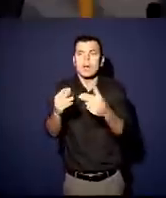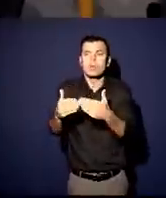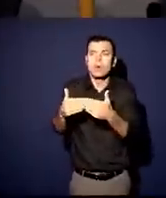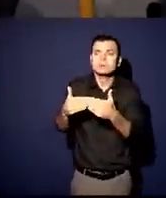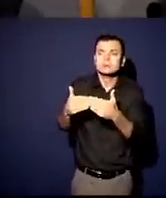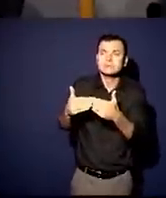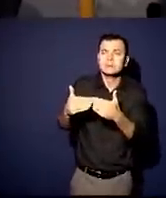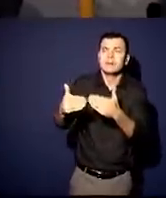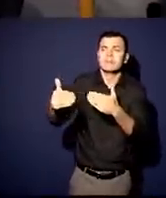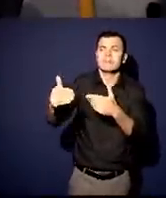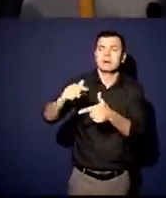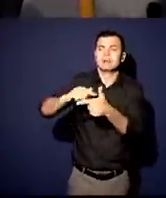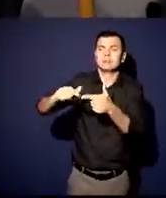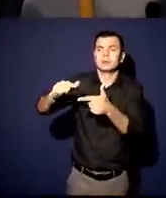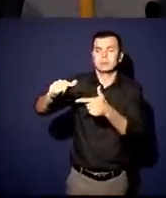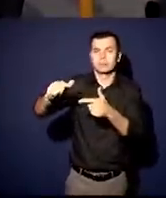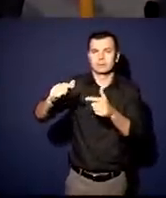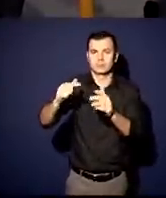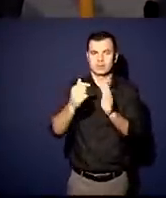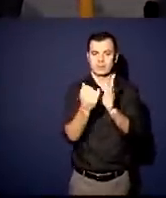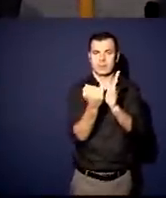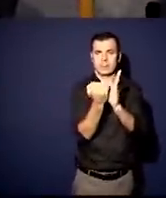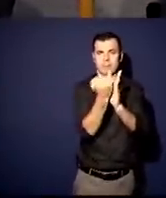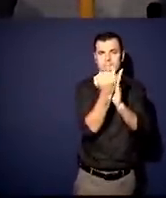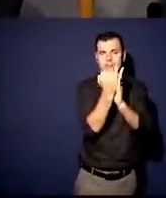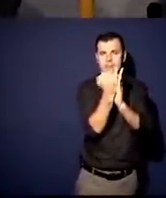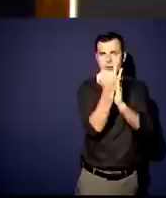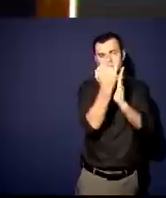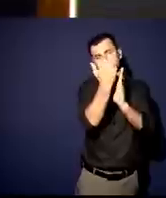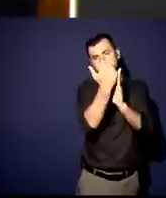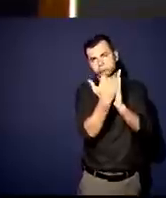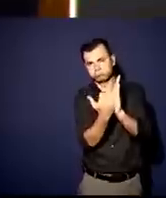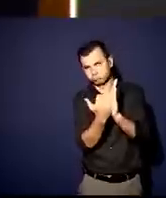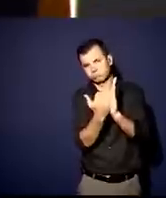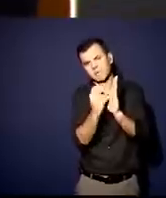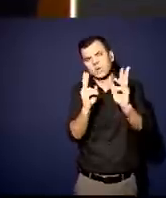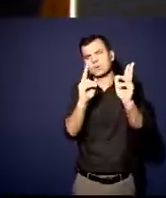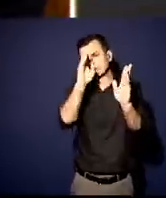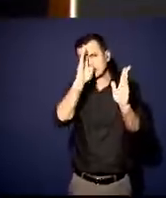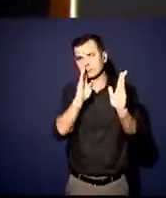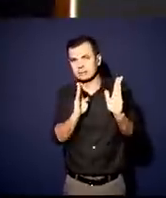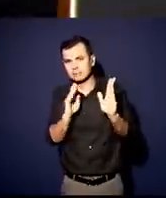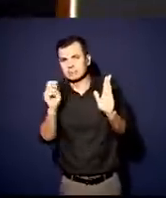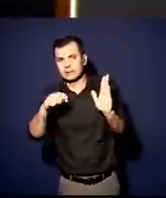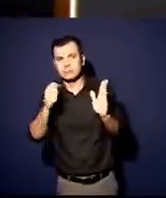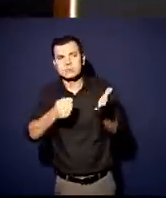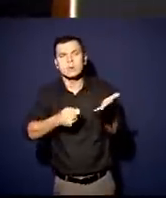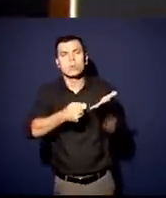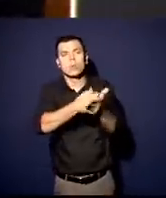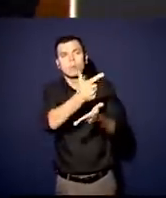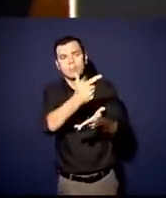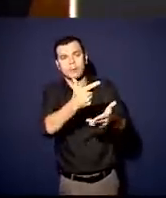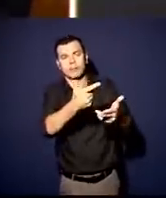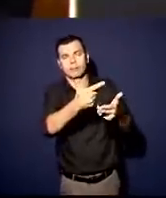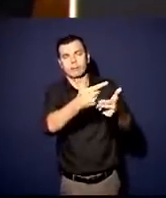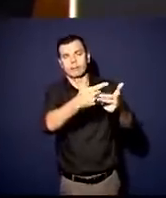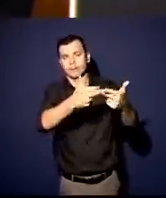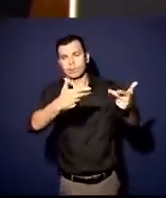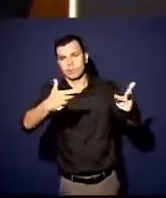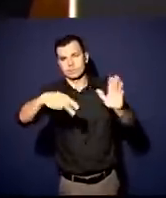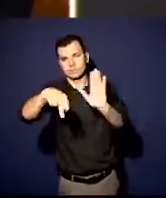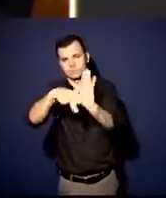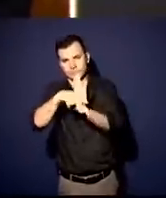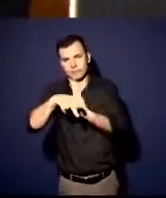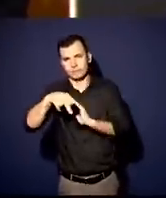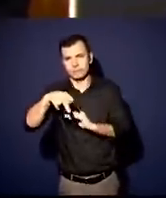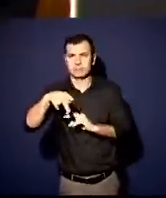Você pode não ganhar muito de inflação, né? É. Inflação. Você consegue comprar o US CPI swap de